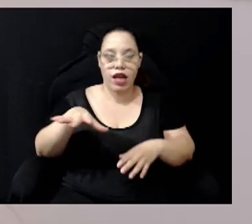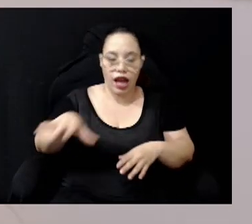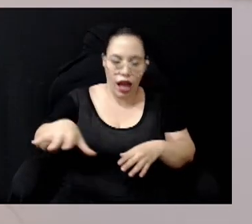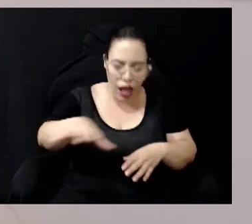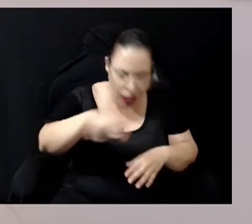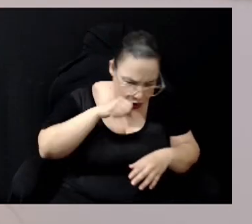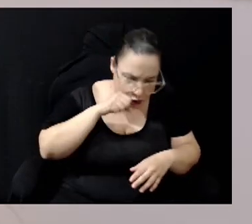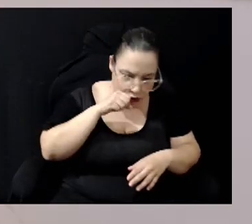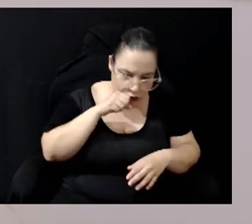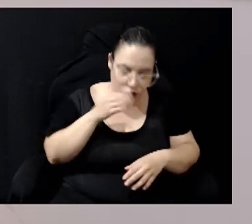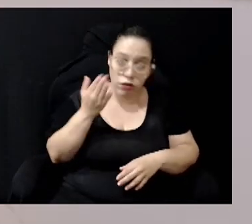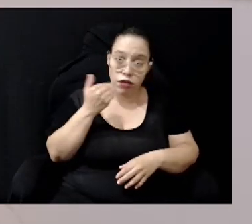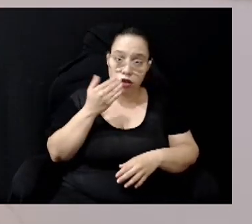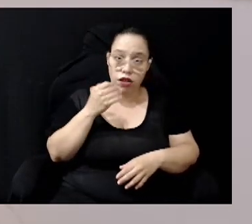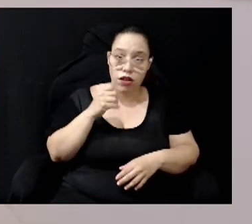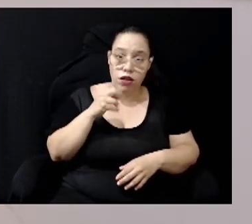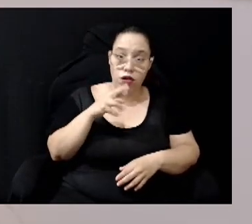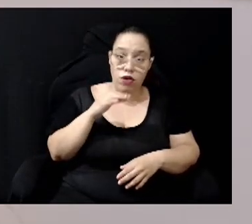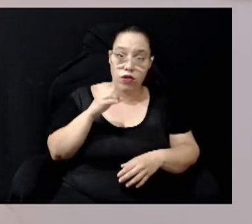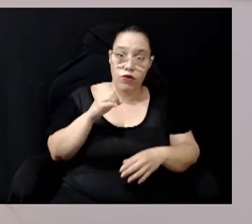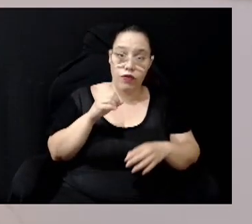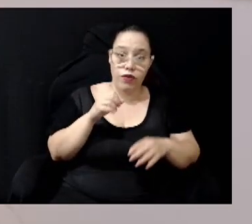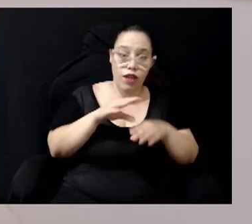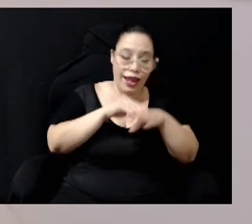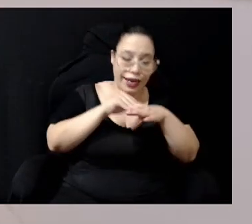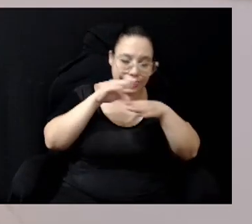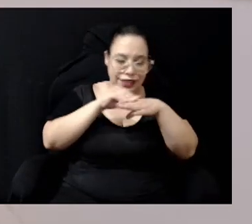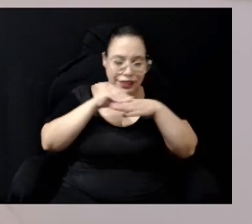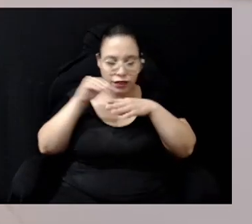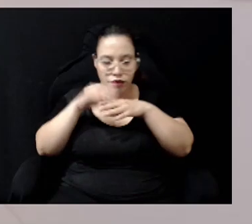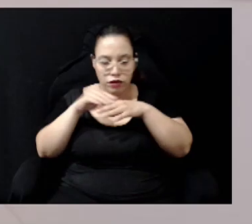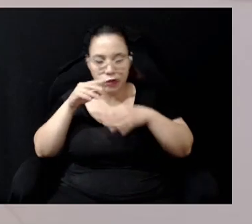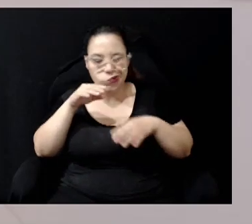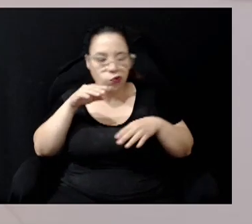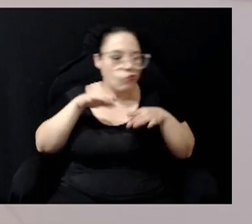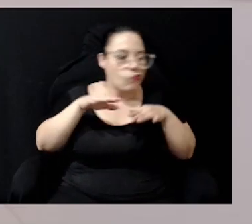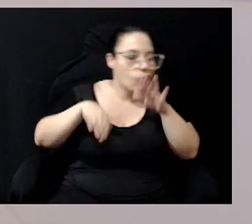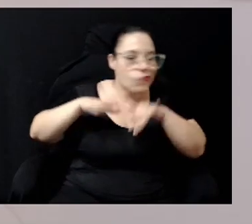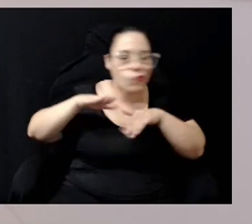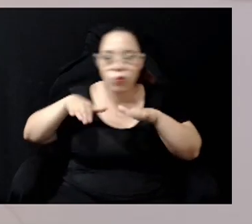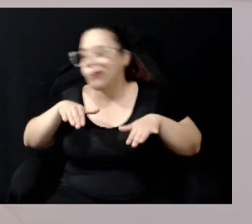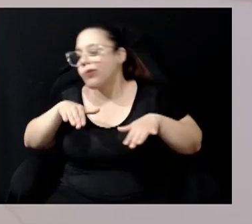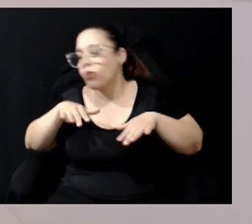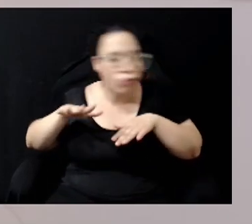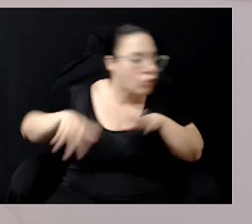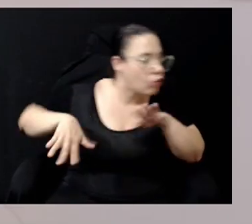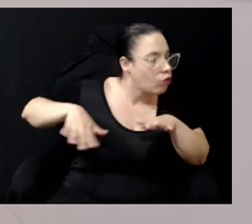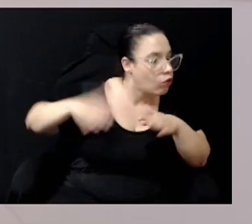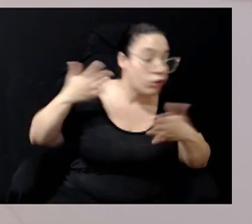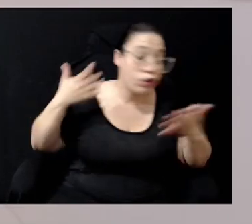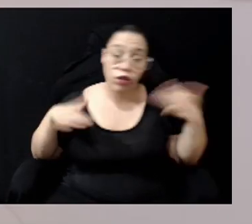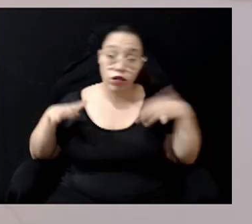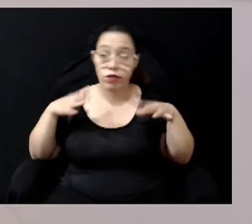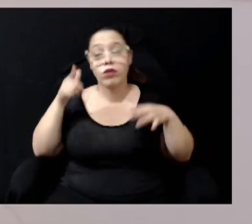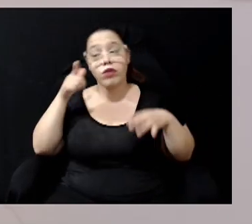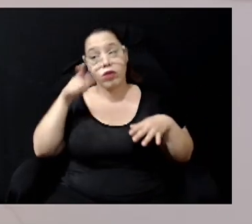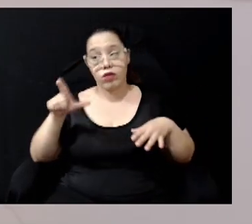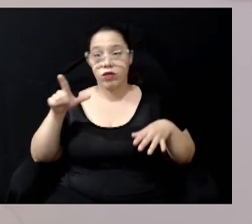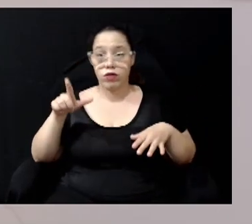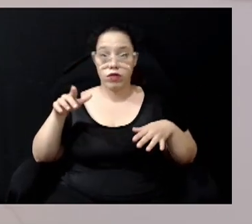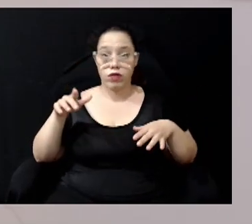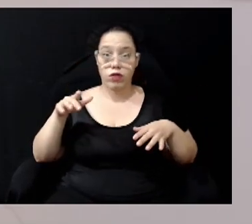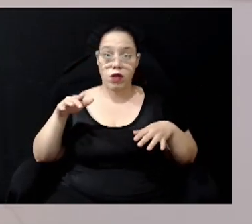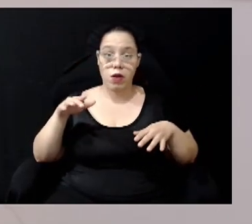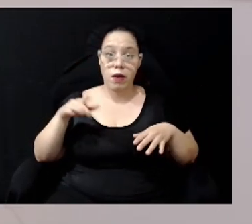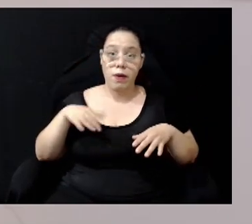alimentação bioapropriada, roer ossos, passeios farejativos. Então, à medida que eles vão conseguindo ser mais animais, a